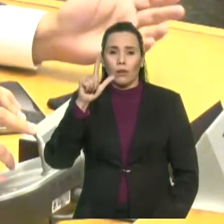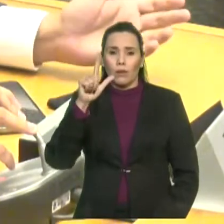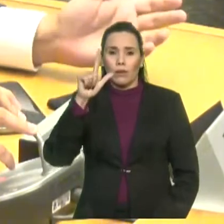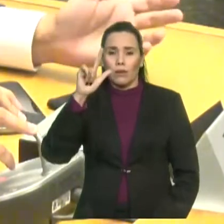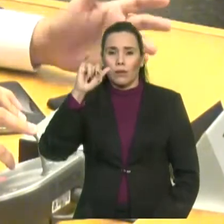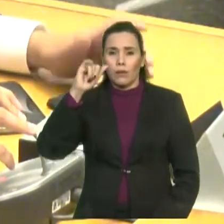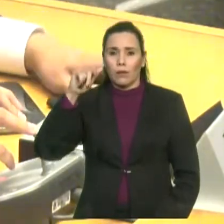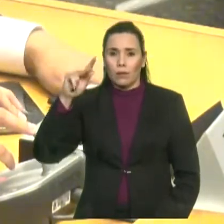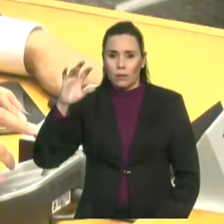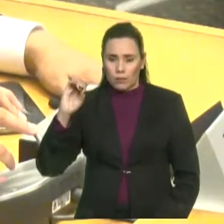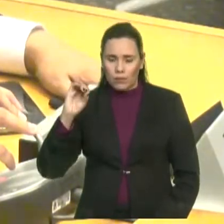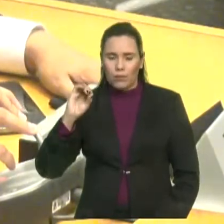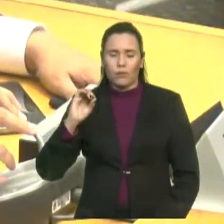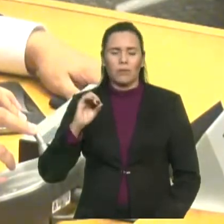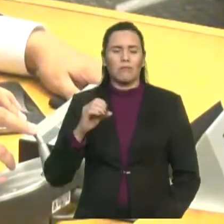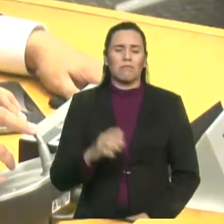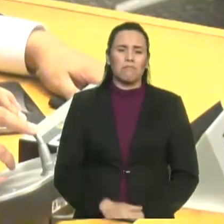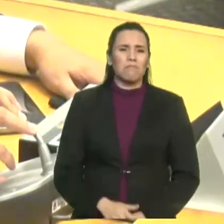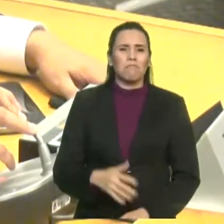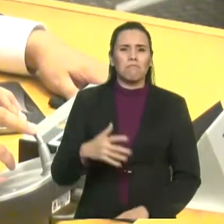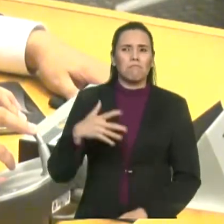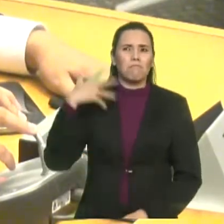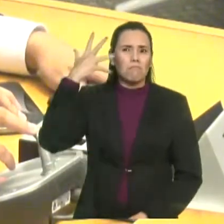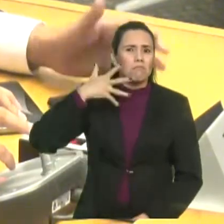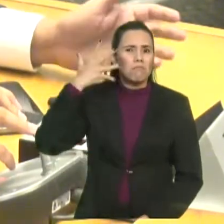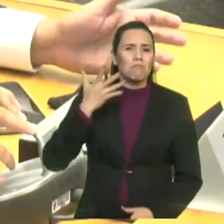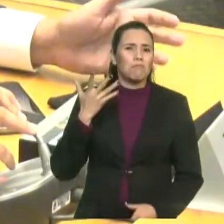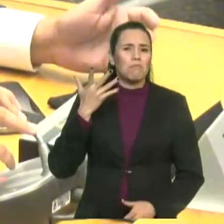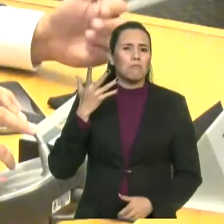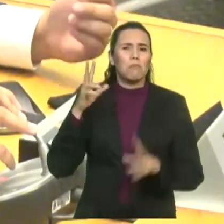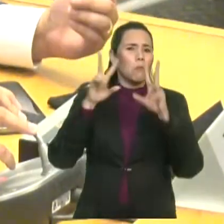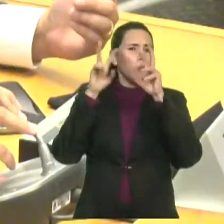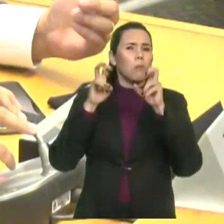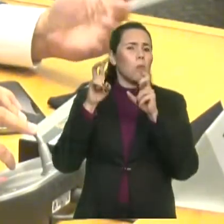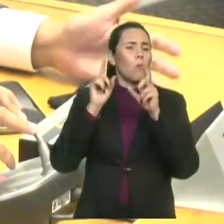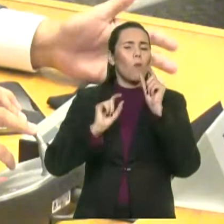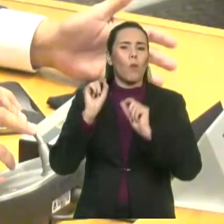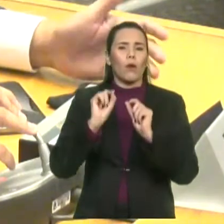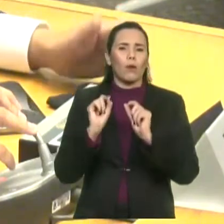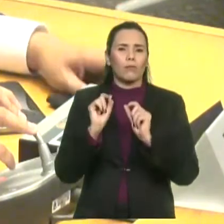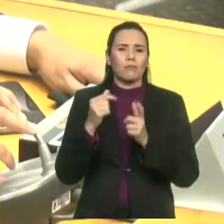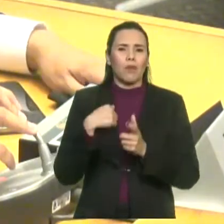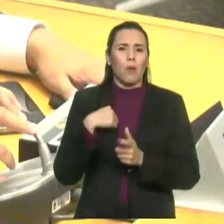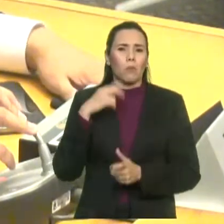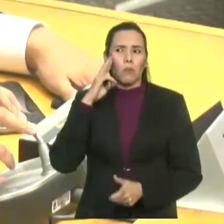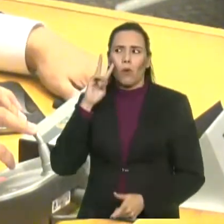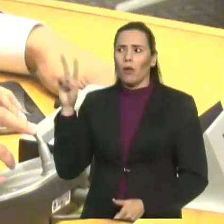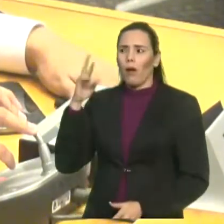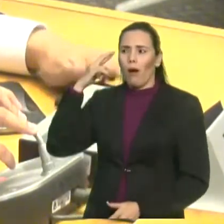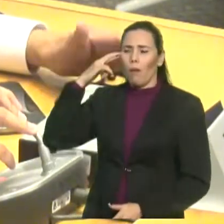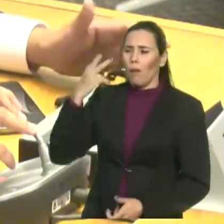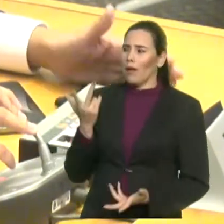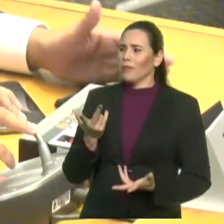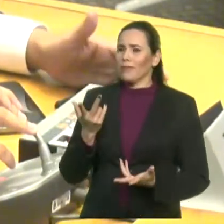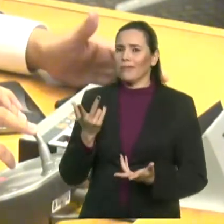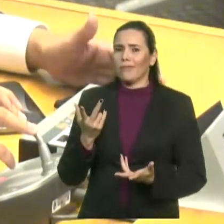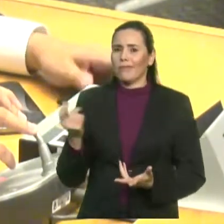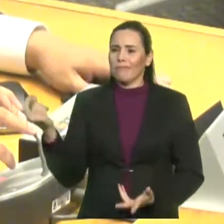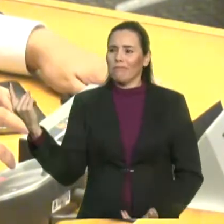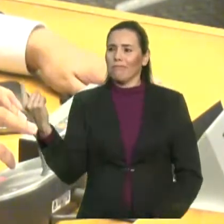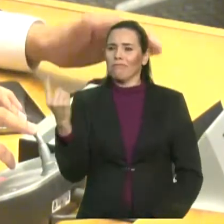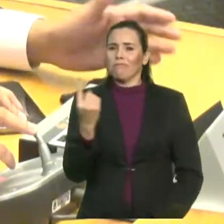foi muito justo o motivo. Tenho orgulho de ter apoiado o prefeito Edvaldo